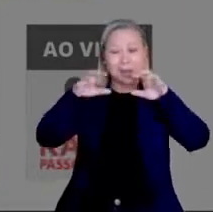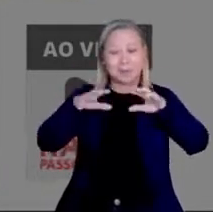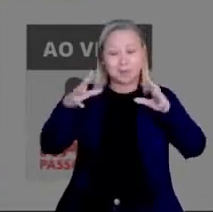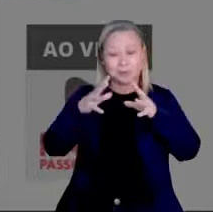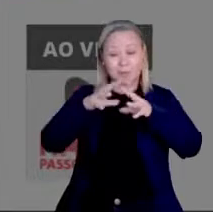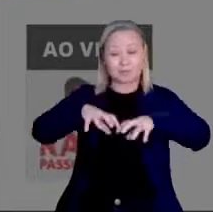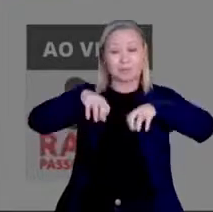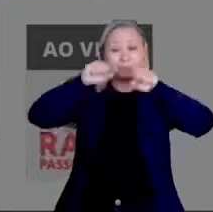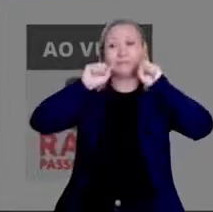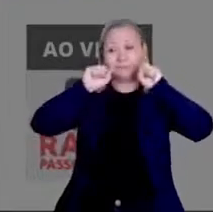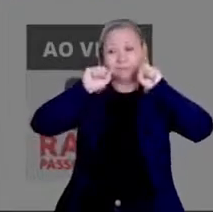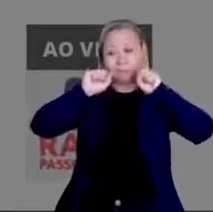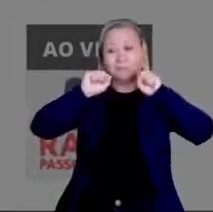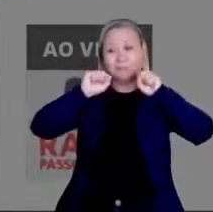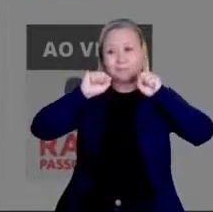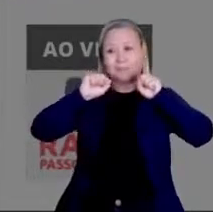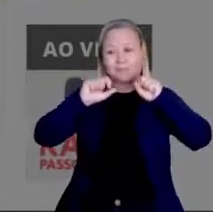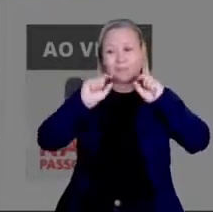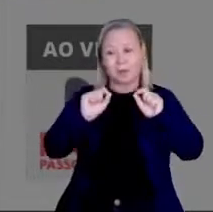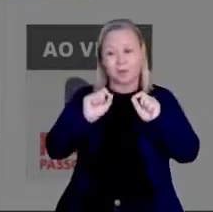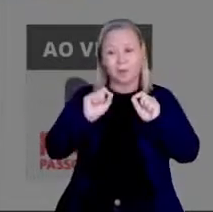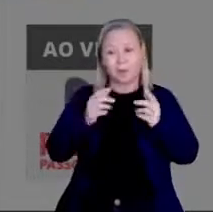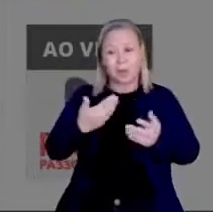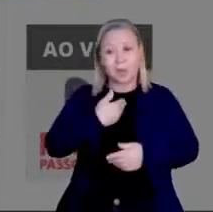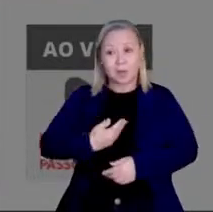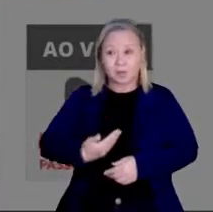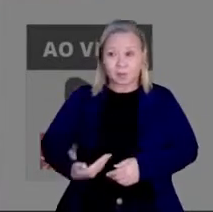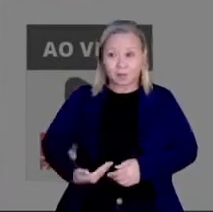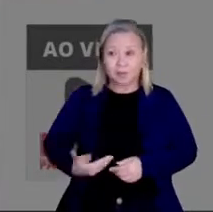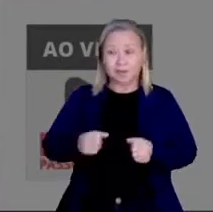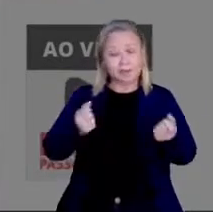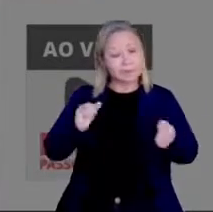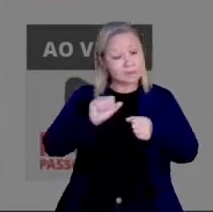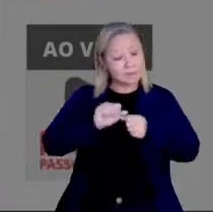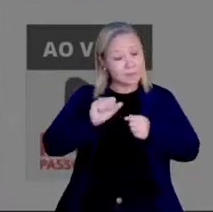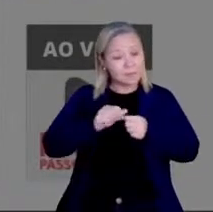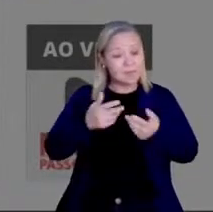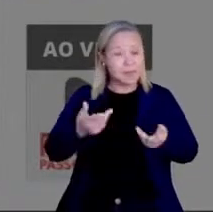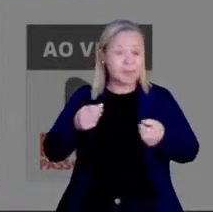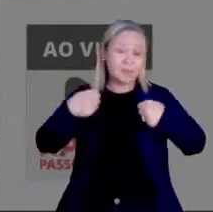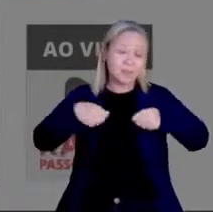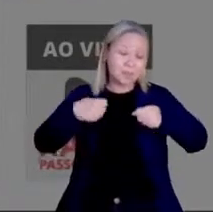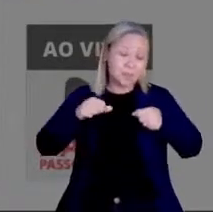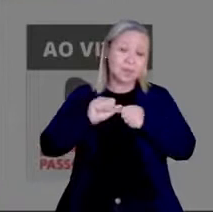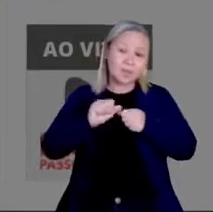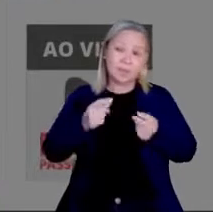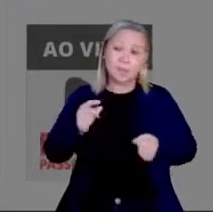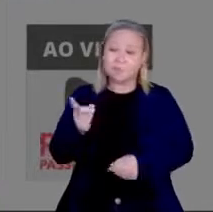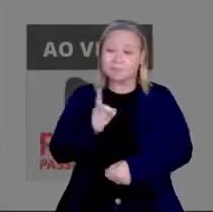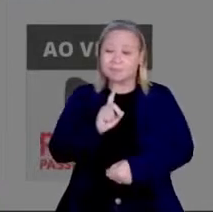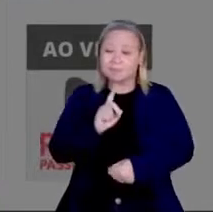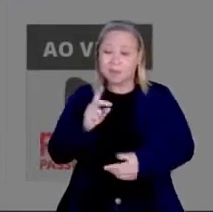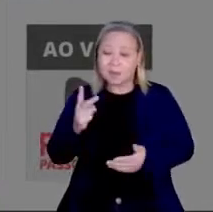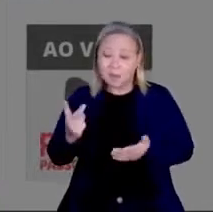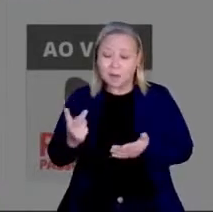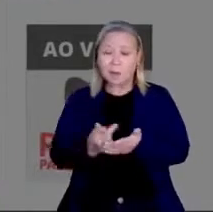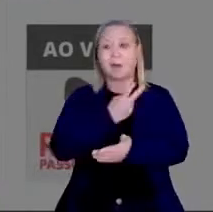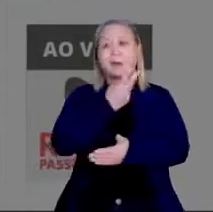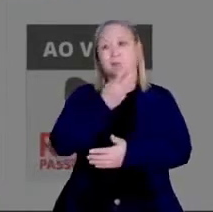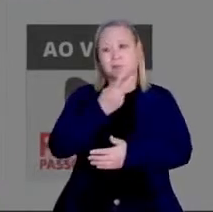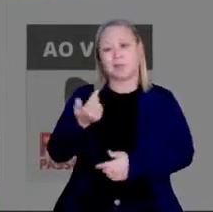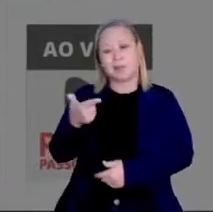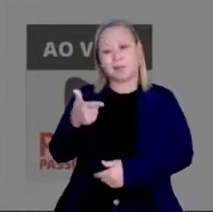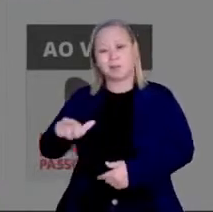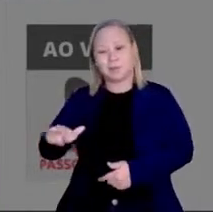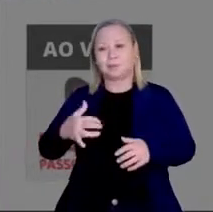nosso país. Olha, Lula, eu quero aqui, antes de começar, então, antes de entrar na nossa entrevista, cumprimentar os ouvintes e os